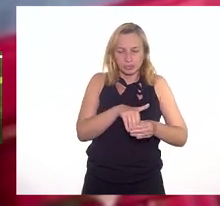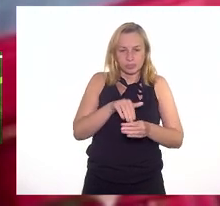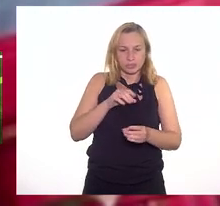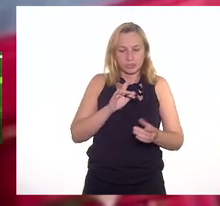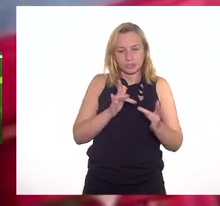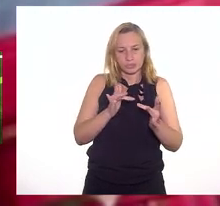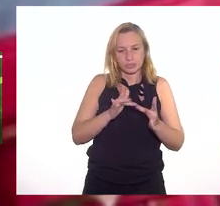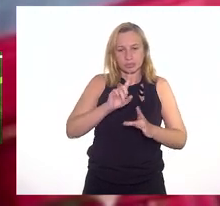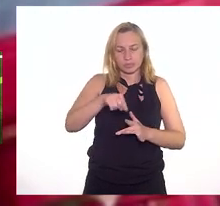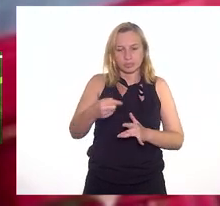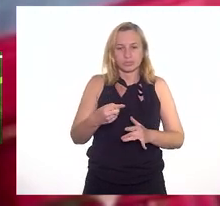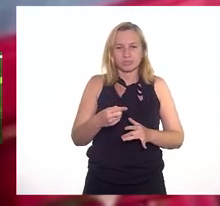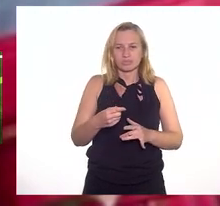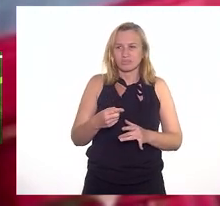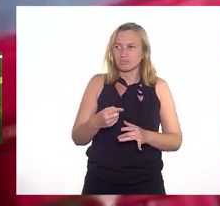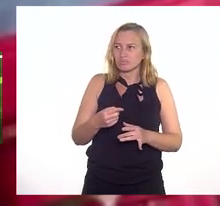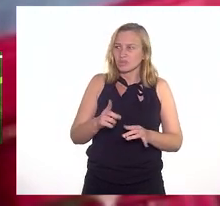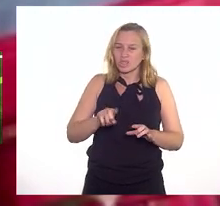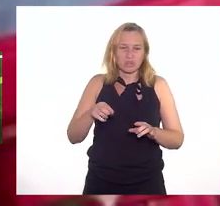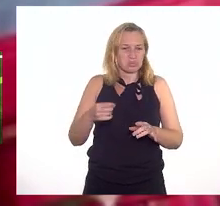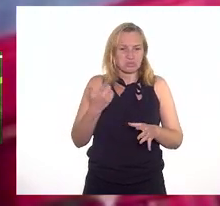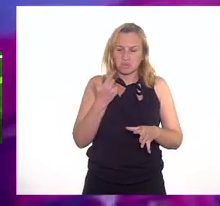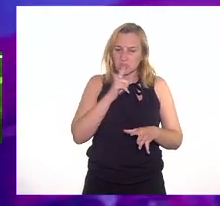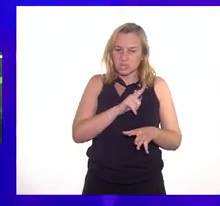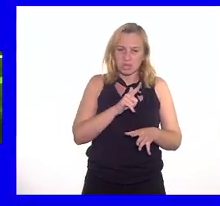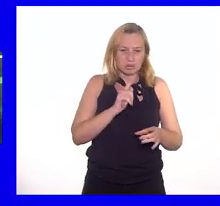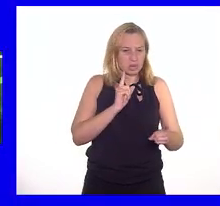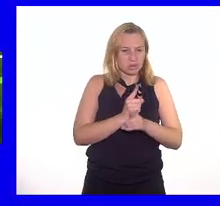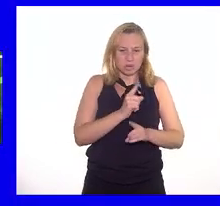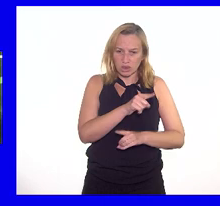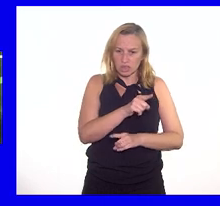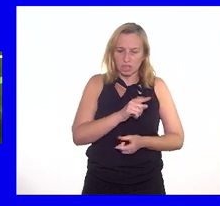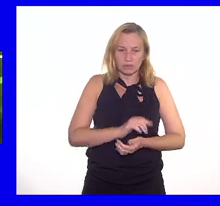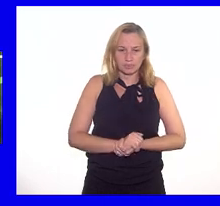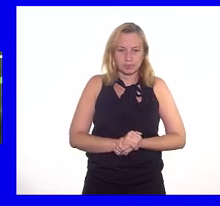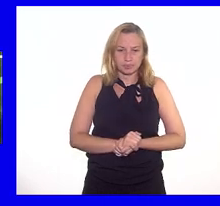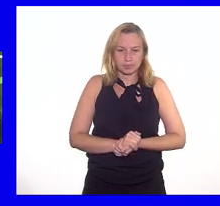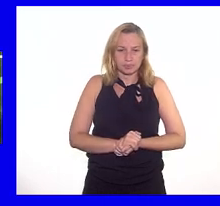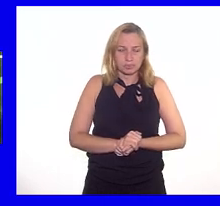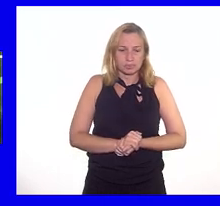e depois, infelizmente, não conseguimos mais encontrá-lo, né?